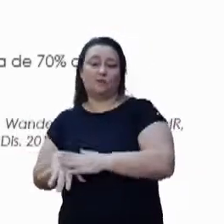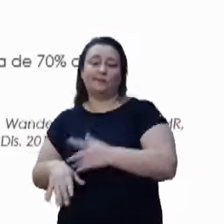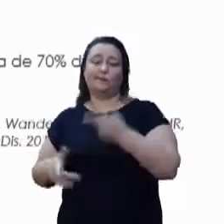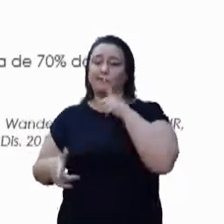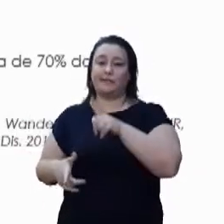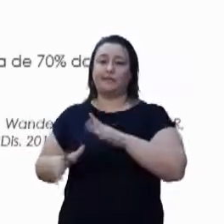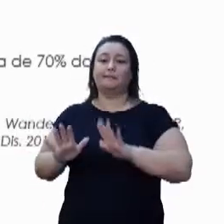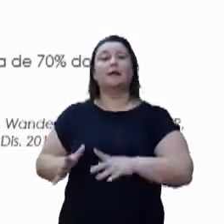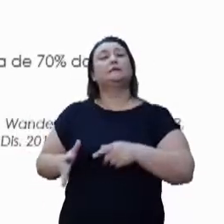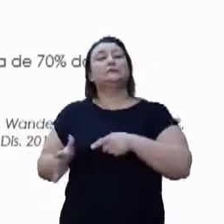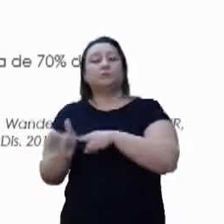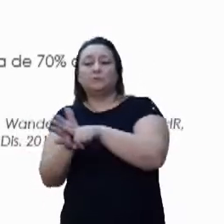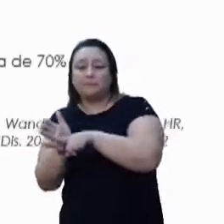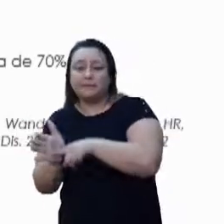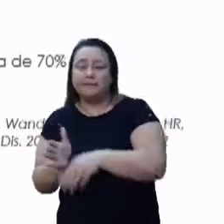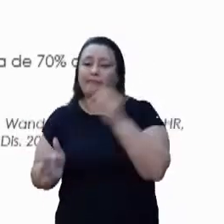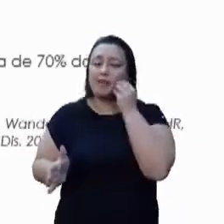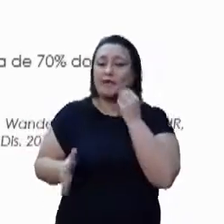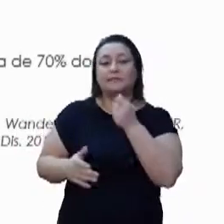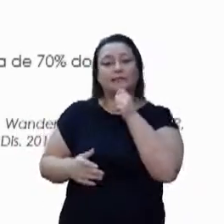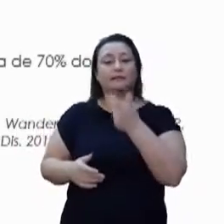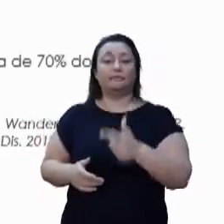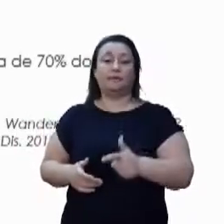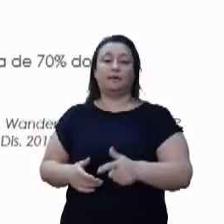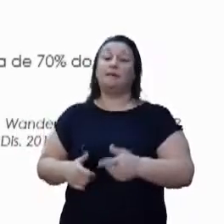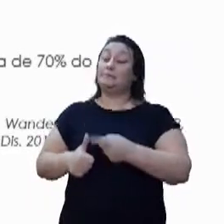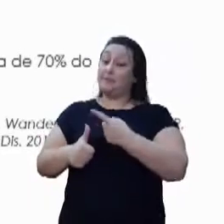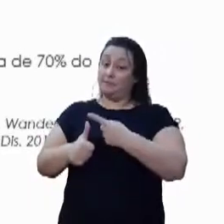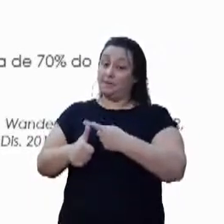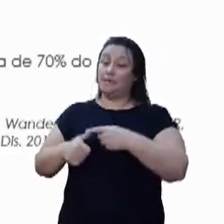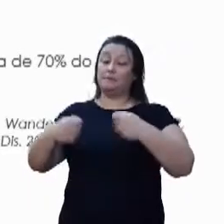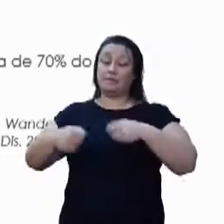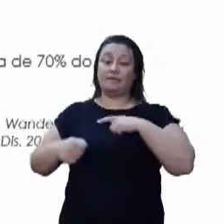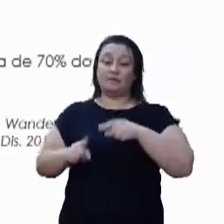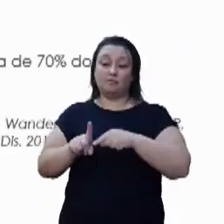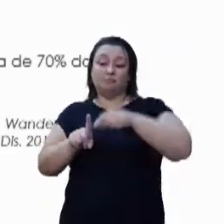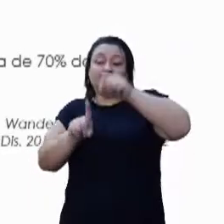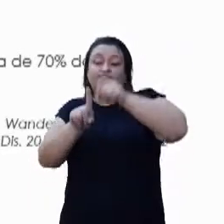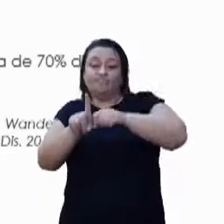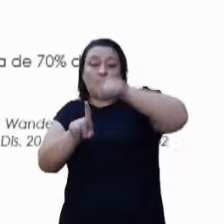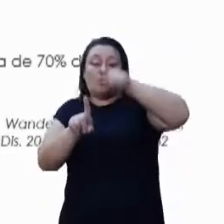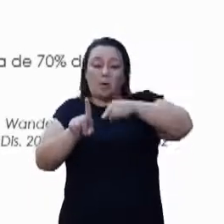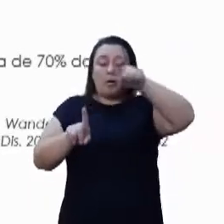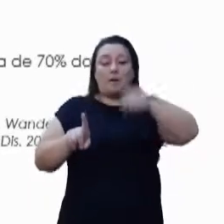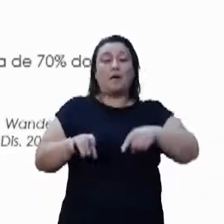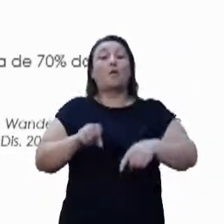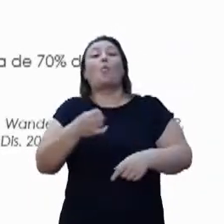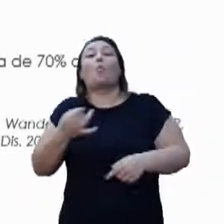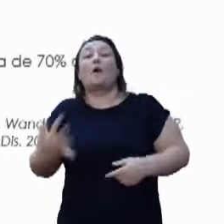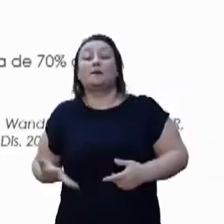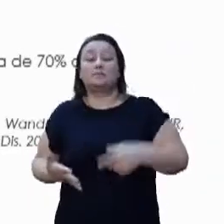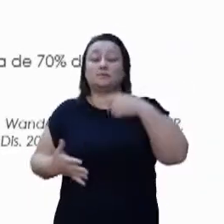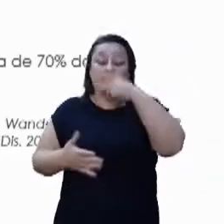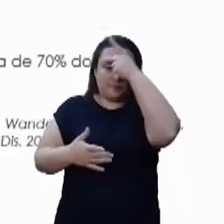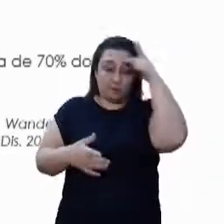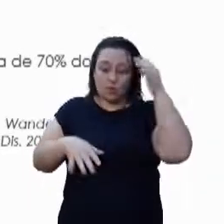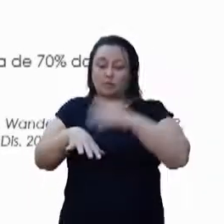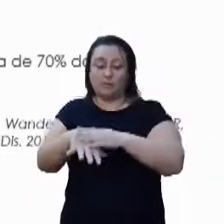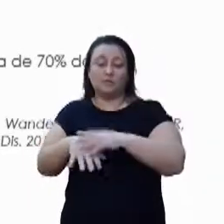estudos clínicos, a gente tem a dificuldade, primeiro que a gente teria que ter uma dosagem enzimática mesmo, para saber quais pacientes seriam candidatos